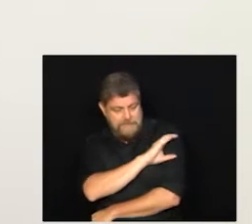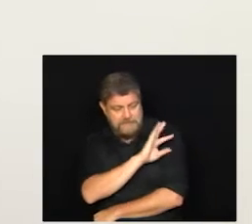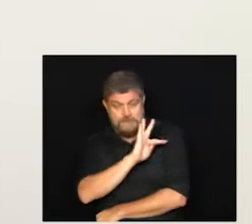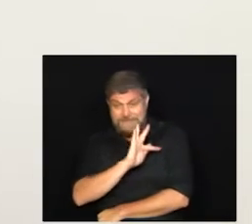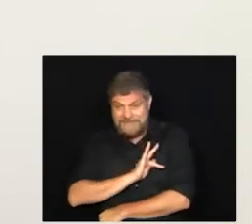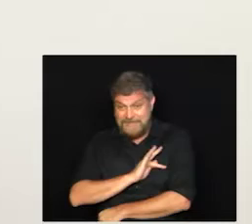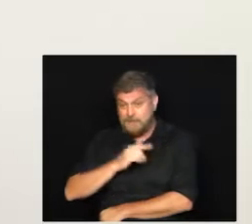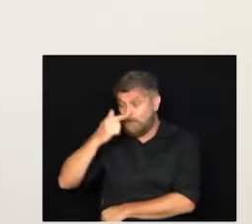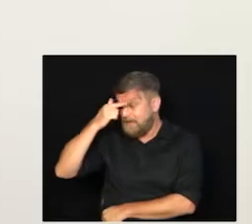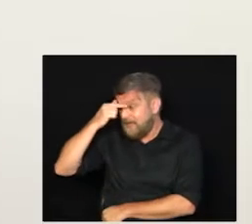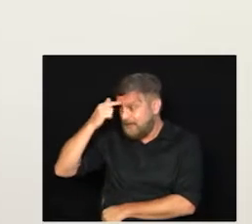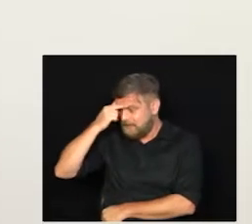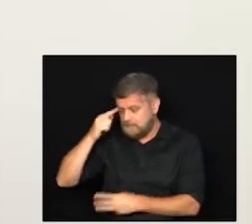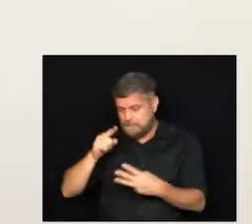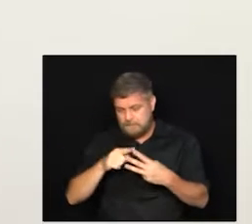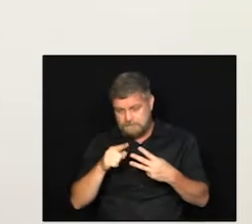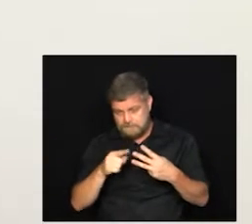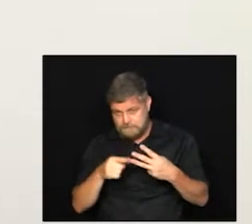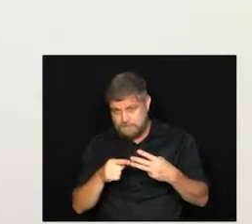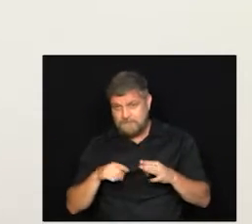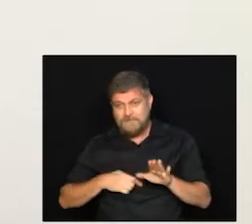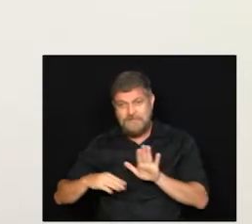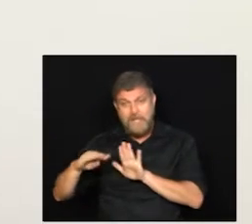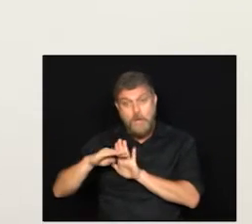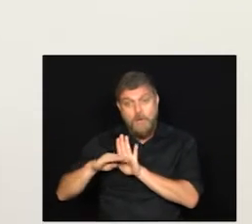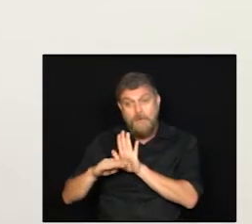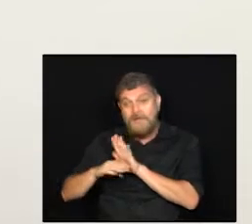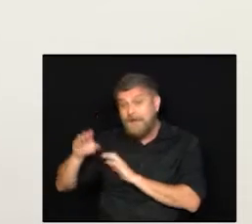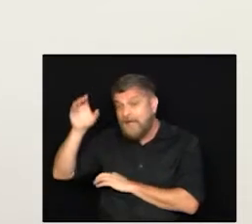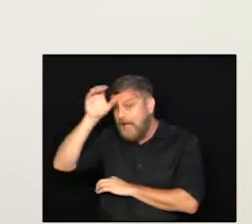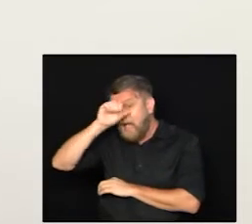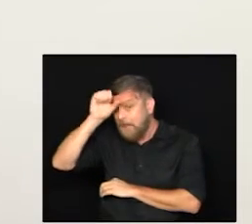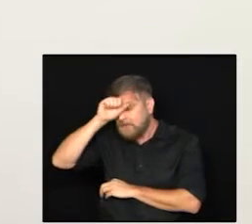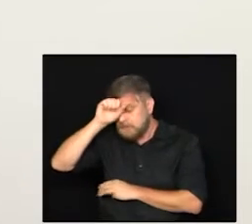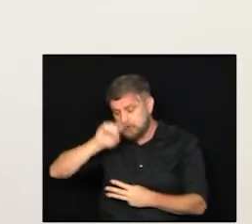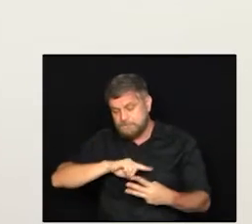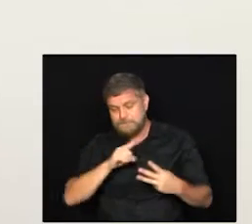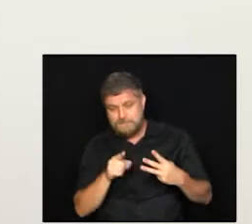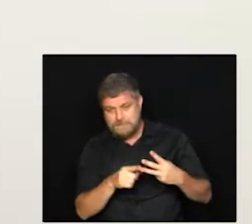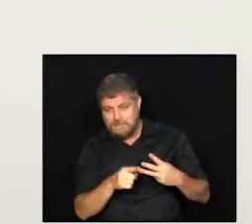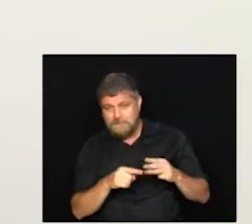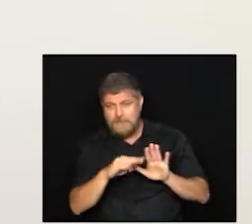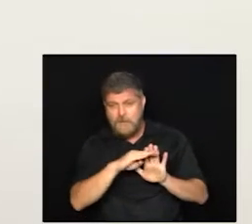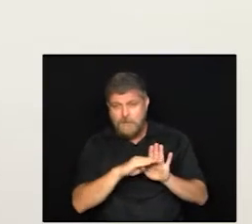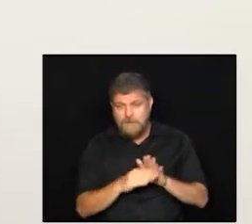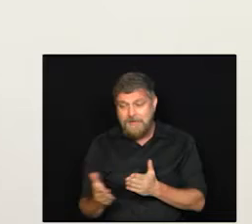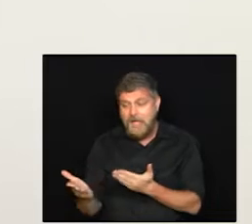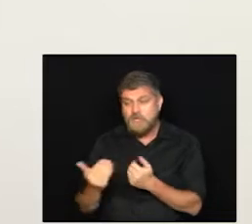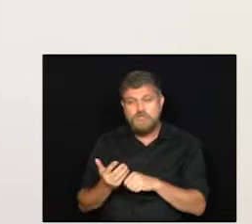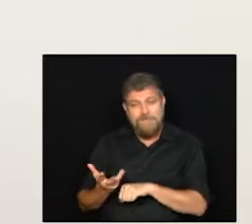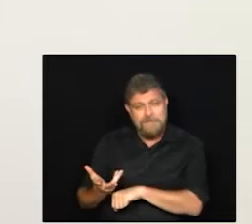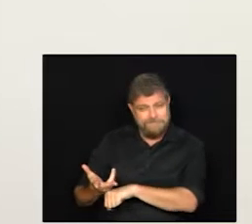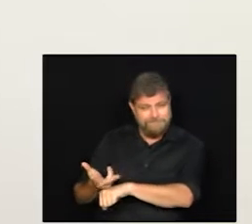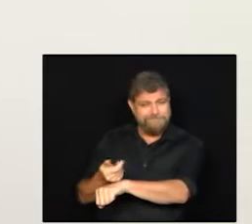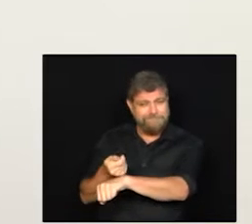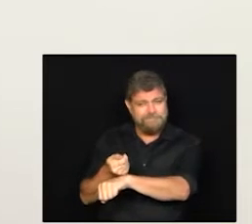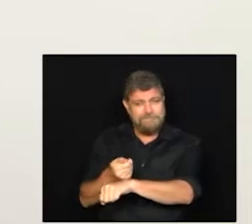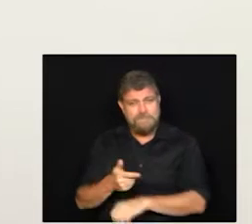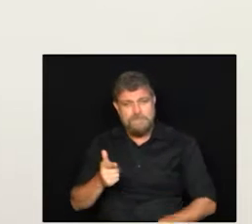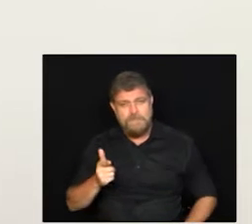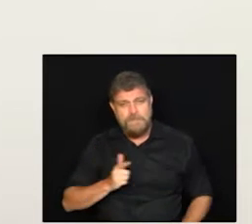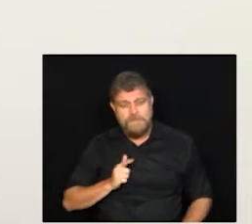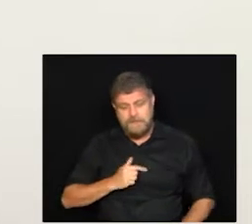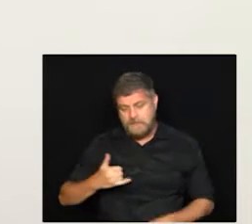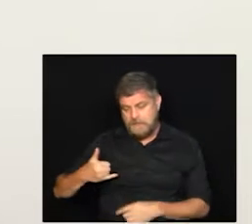e superior. Nós temos o programa Aprendiz e nós temos um programa que chama Jovem Talento. Seria a partir